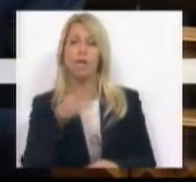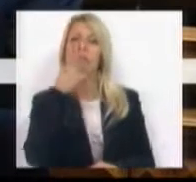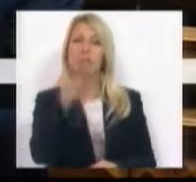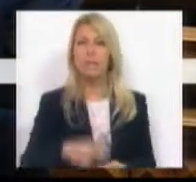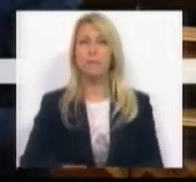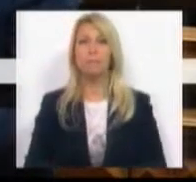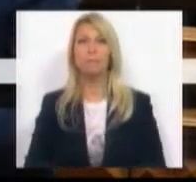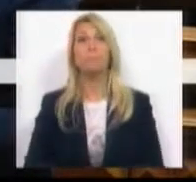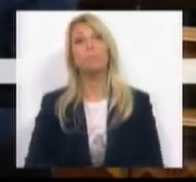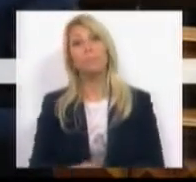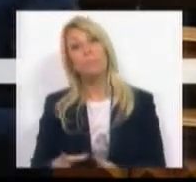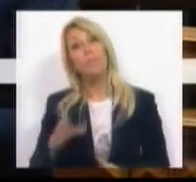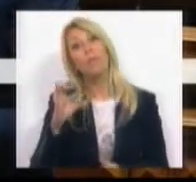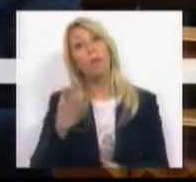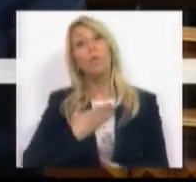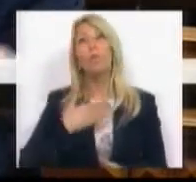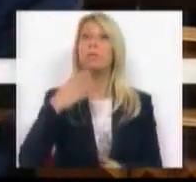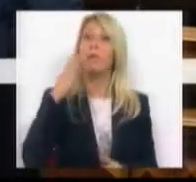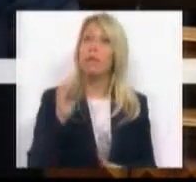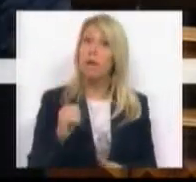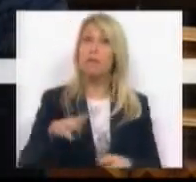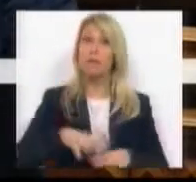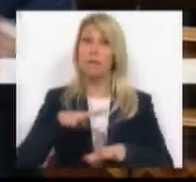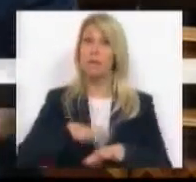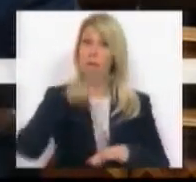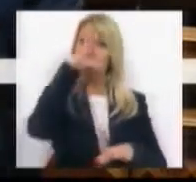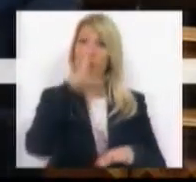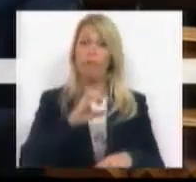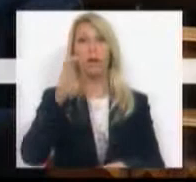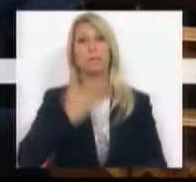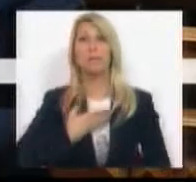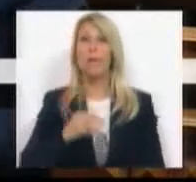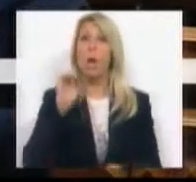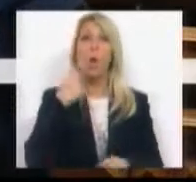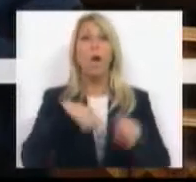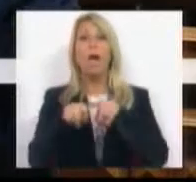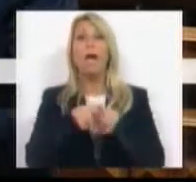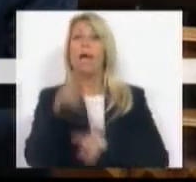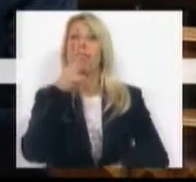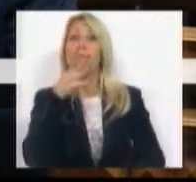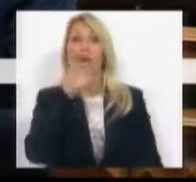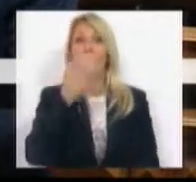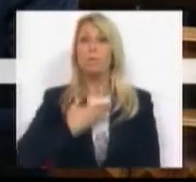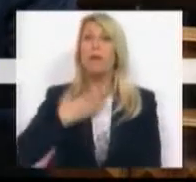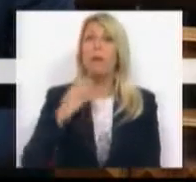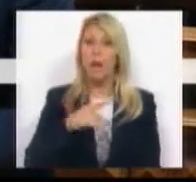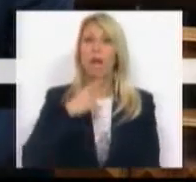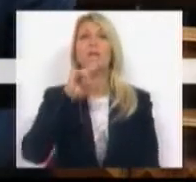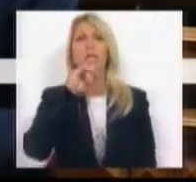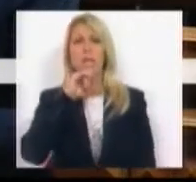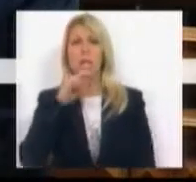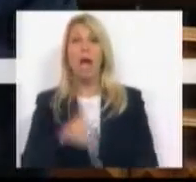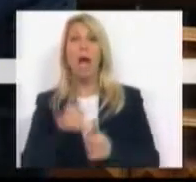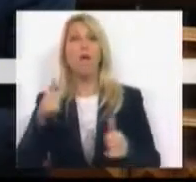que o CDS e os membros do governo do CDS, ou os deputados do CDS, conseguiram afastar os